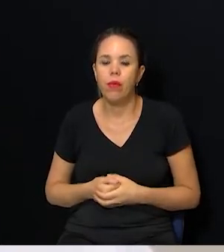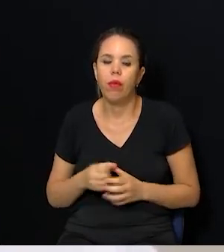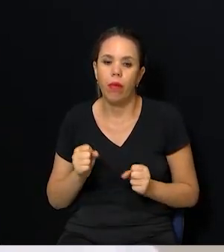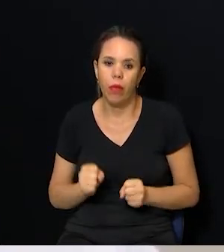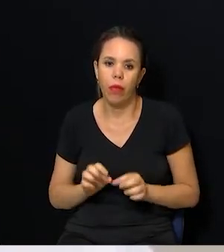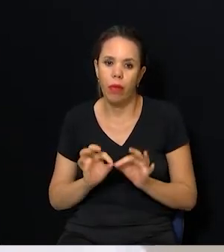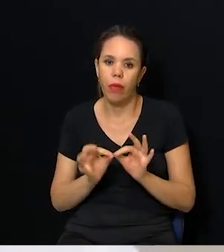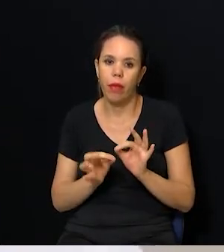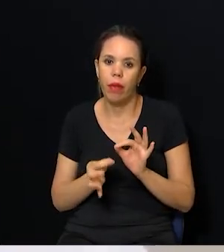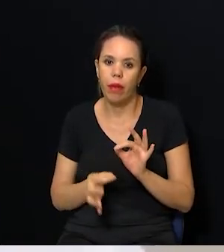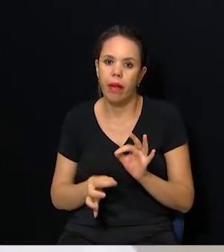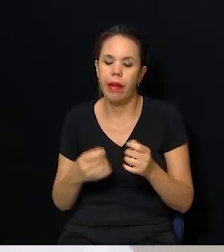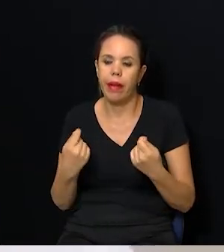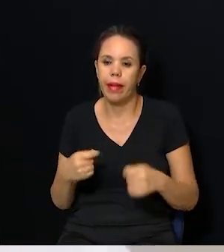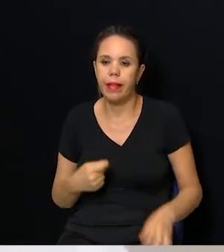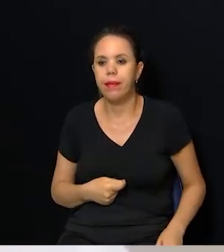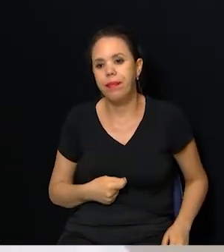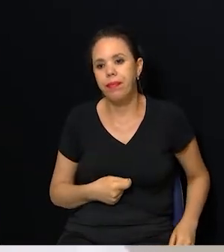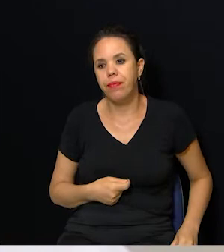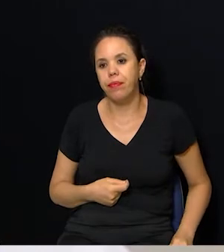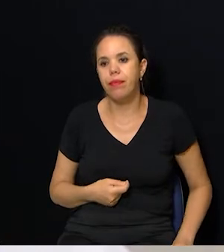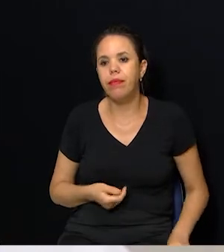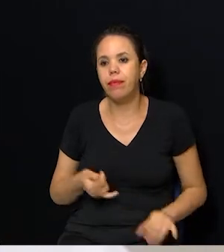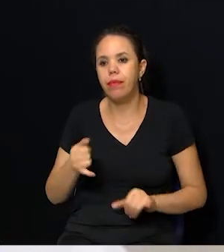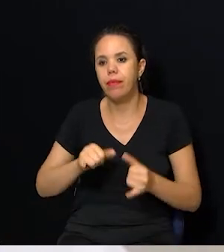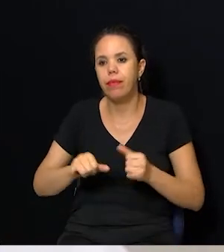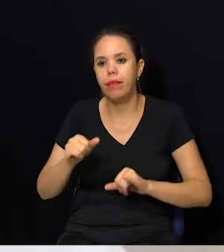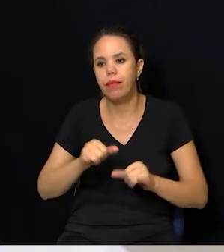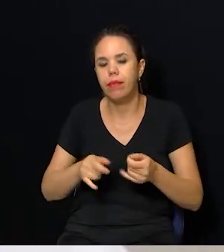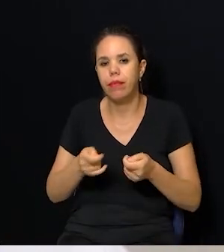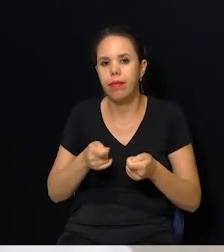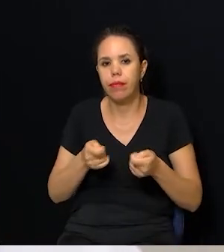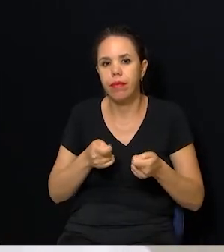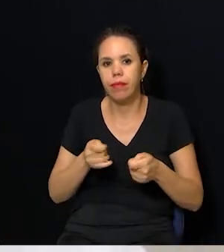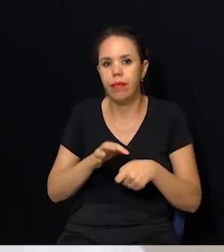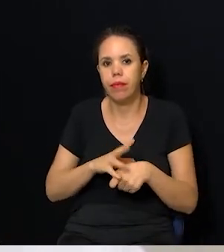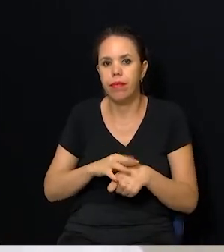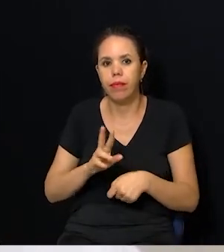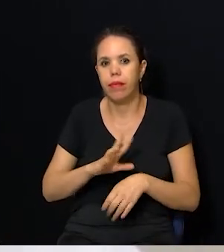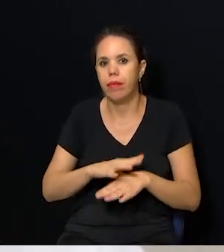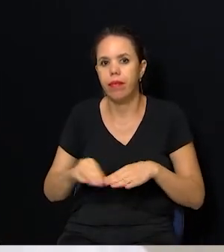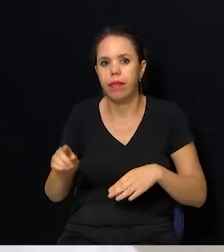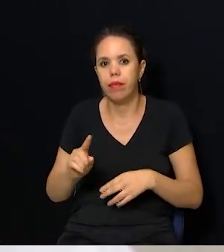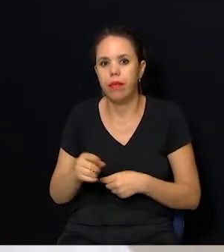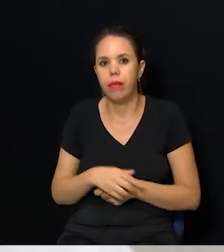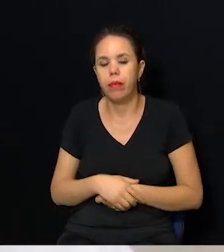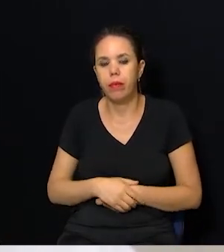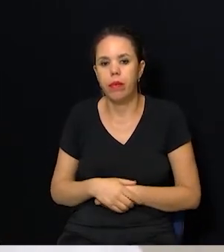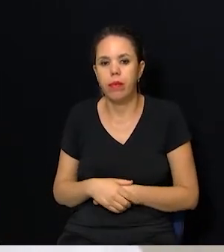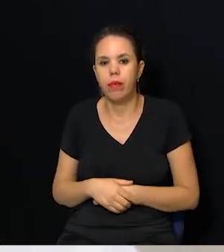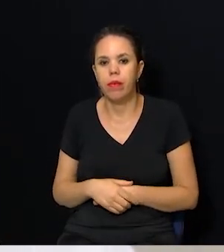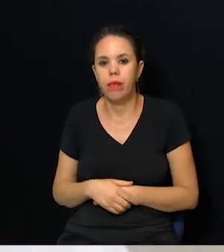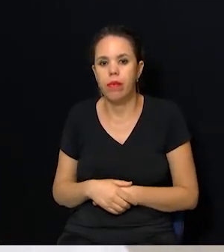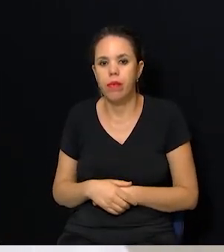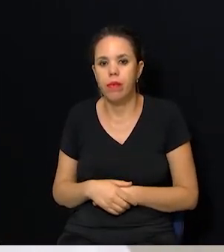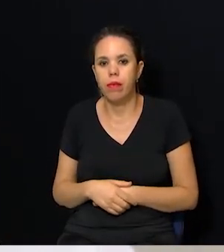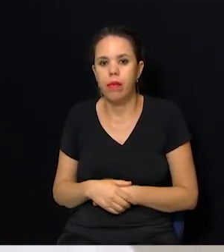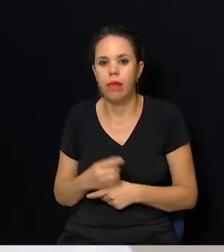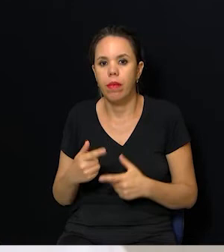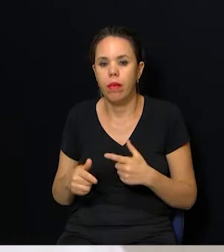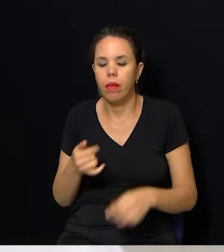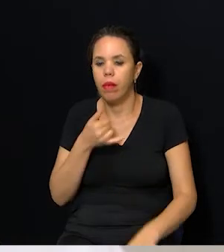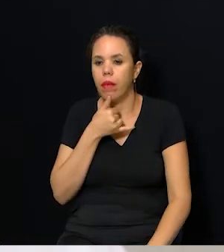ser longo se a gente precisar da quimioterapia para controlar doença que não é curável mais, tá? Essa é uma